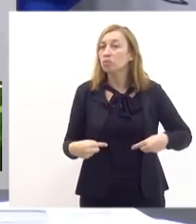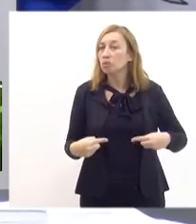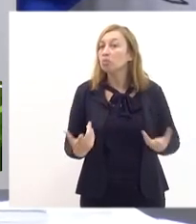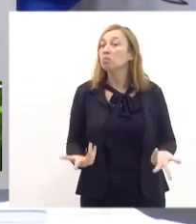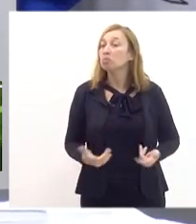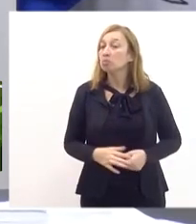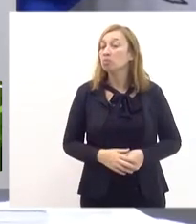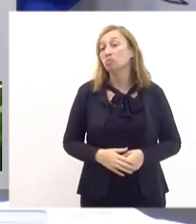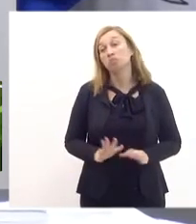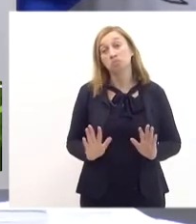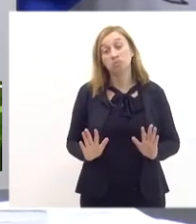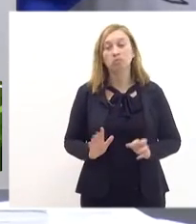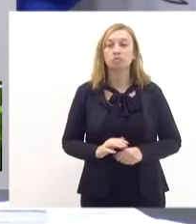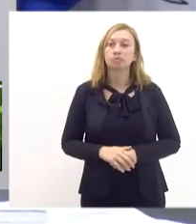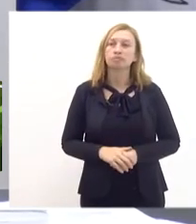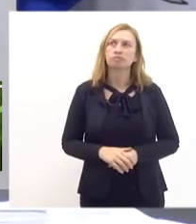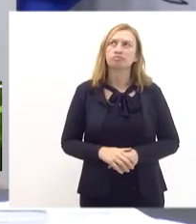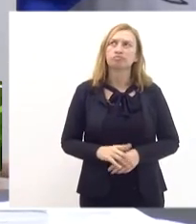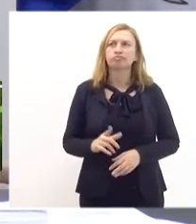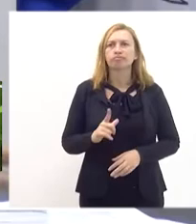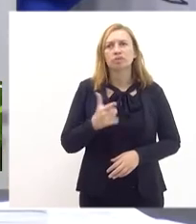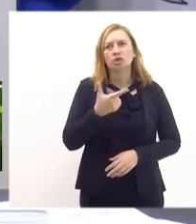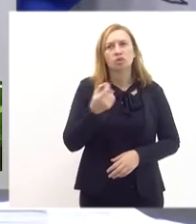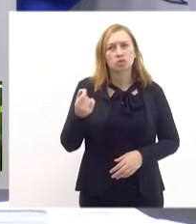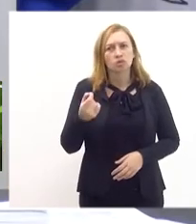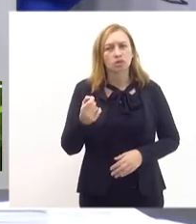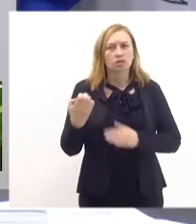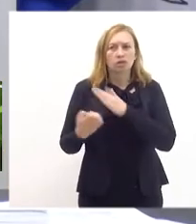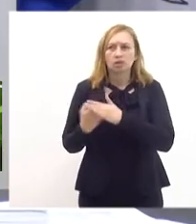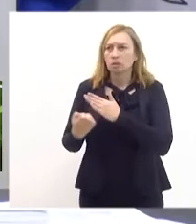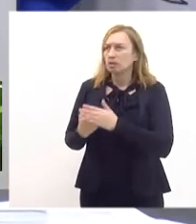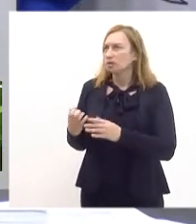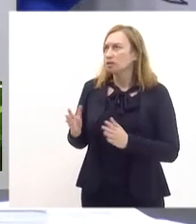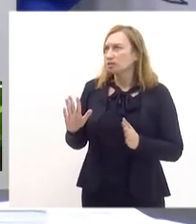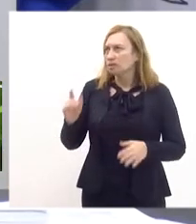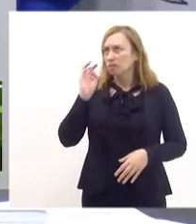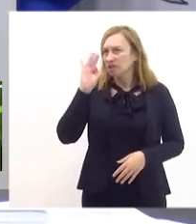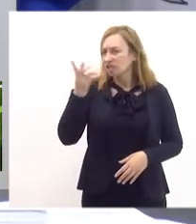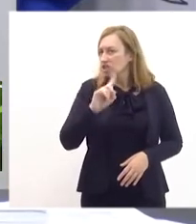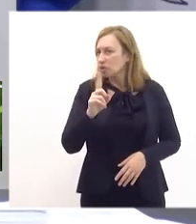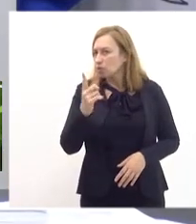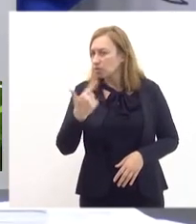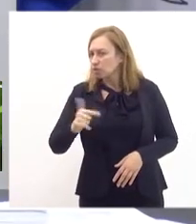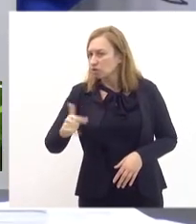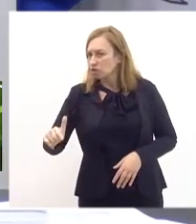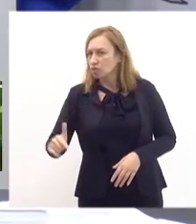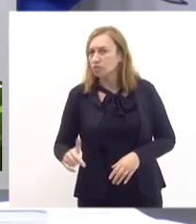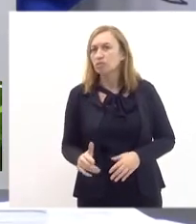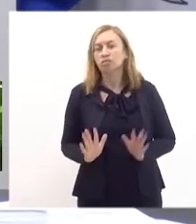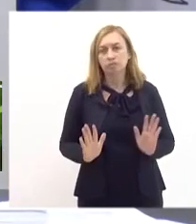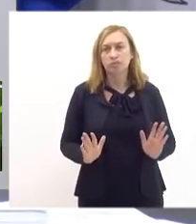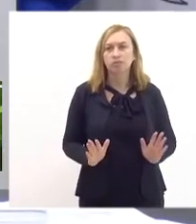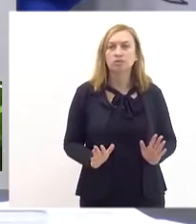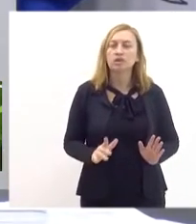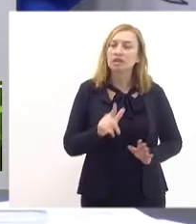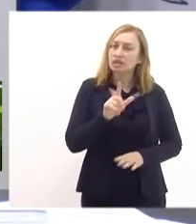de consequência, gerou 200 empresas. Imaginemos que não repetiu. É dever da CGE